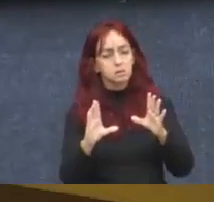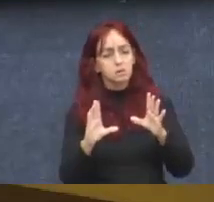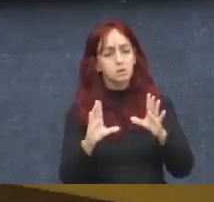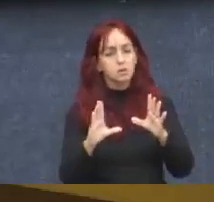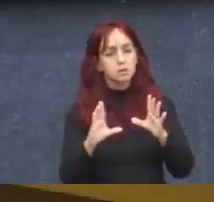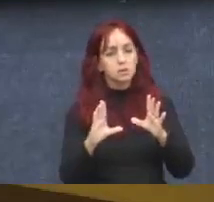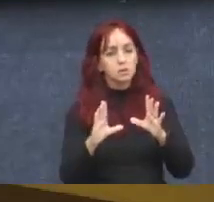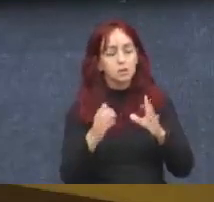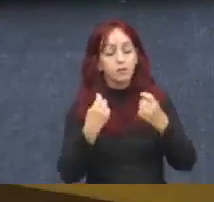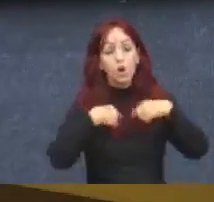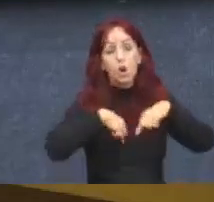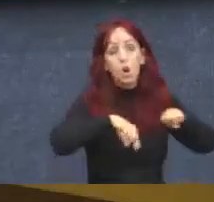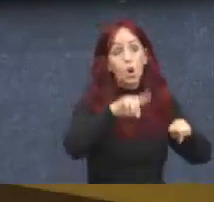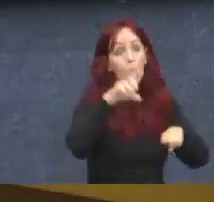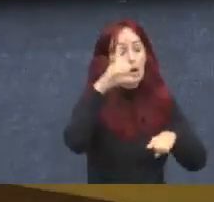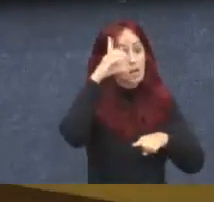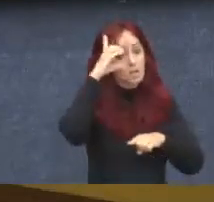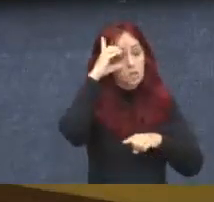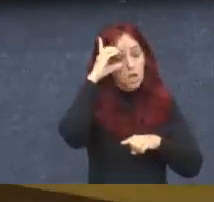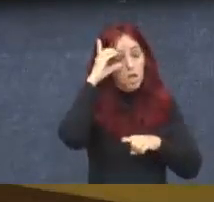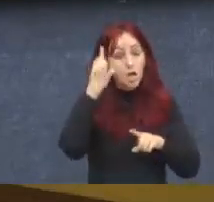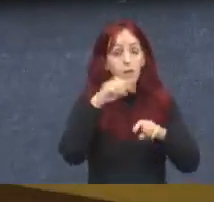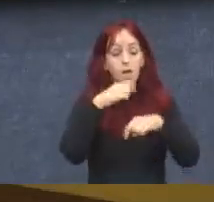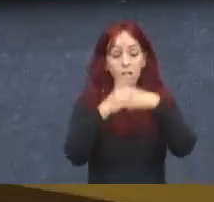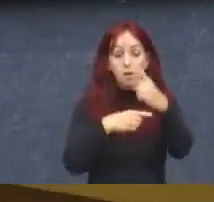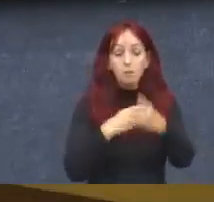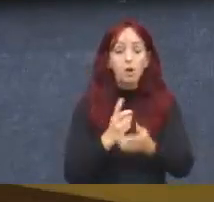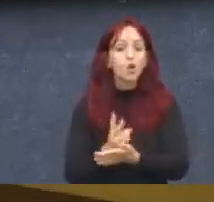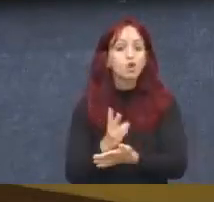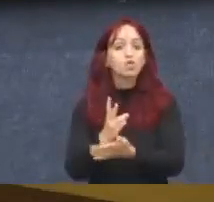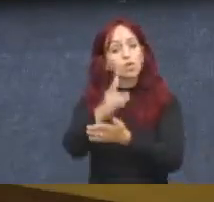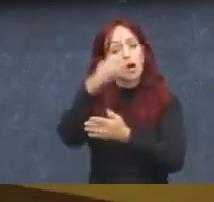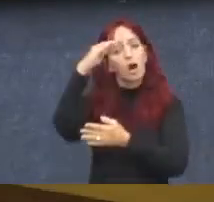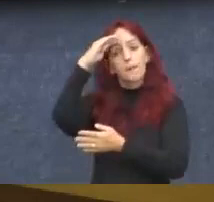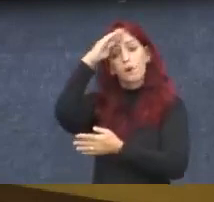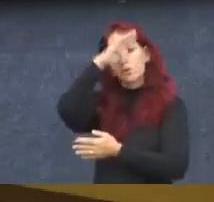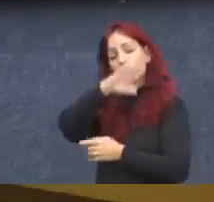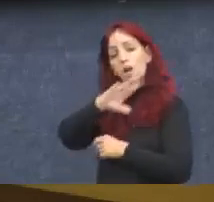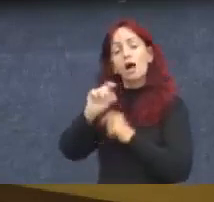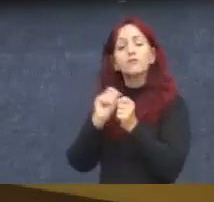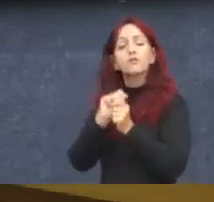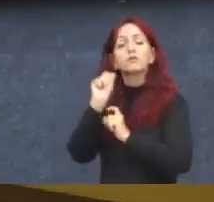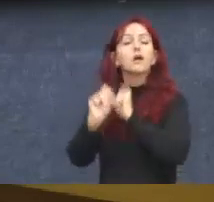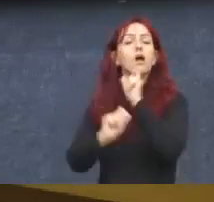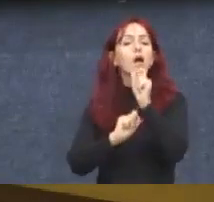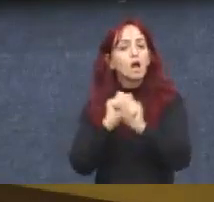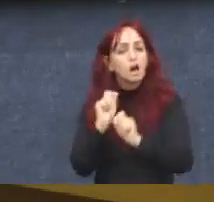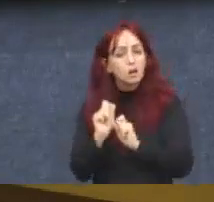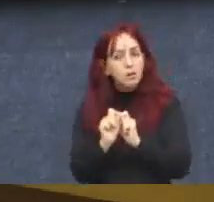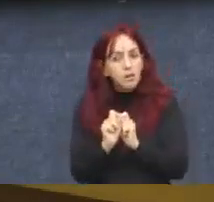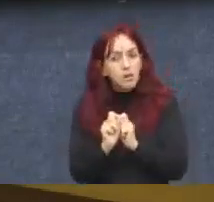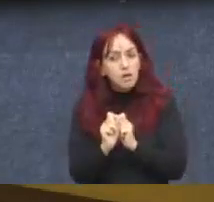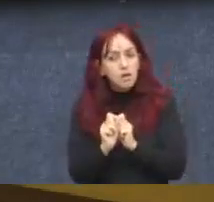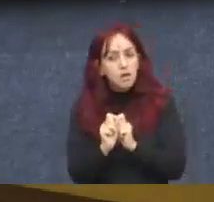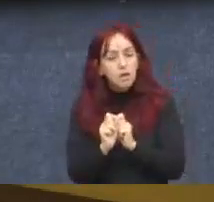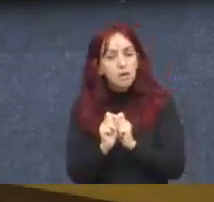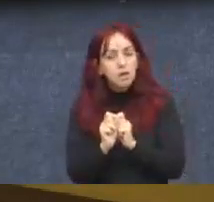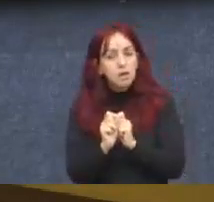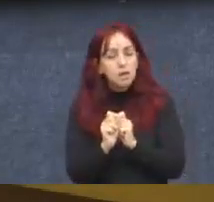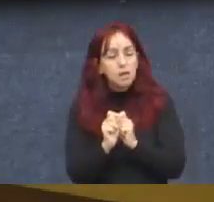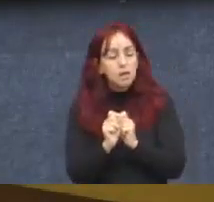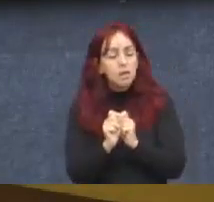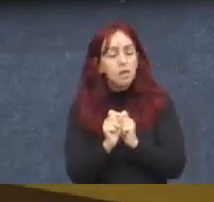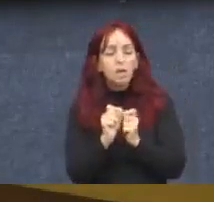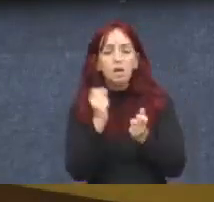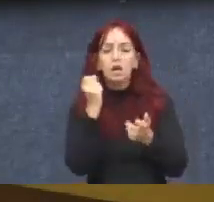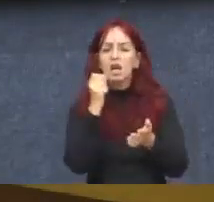e depois continuaram na eleição do Bolsonaro, fizeram, assim que assumiram, foi botar um teto nos